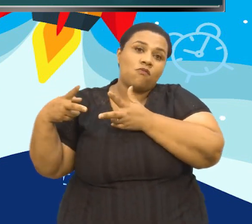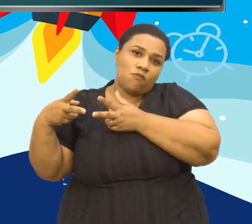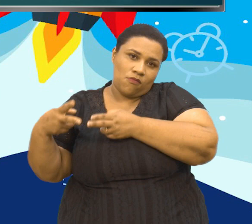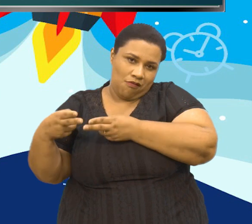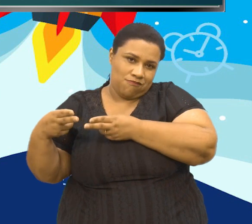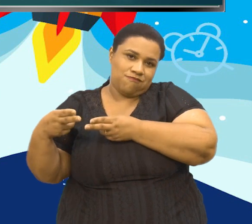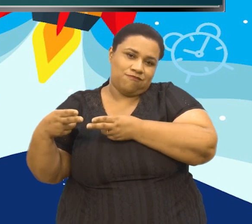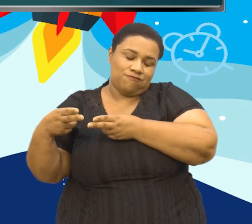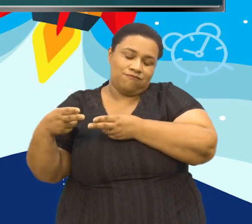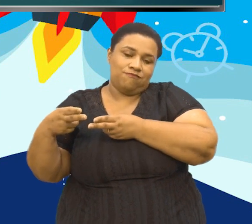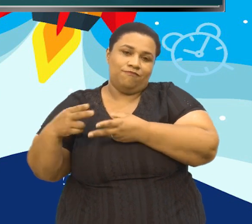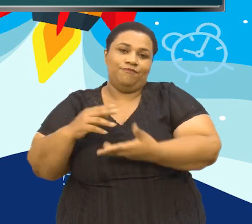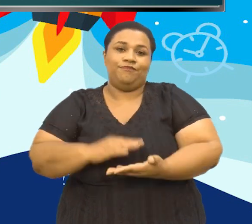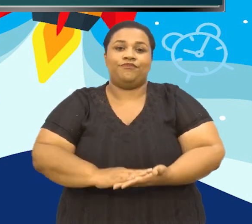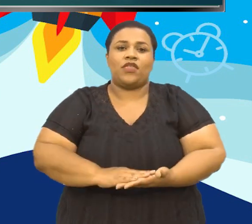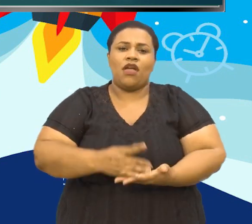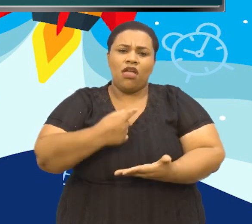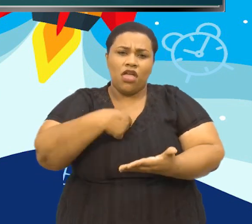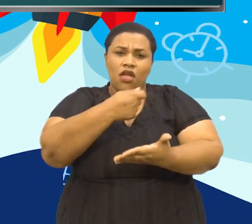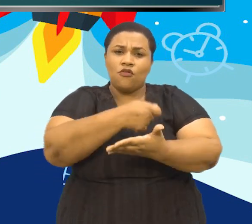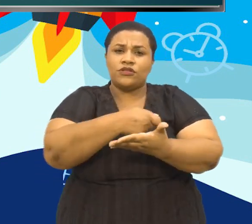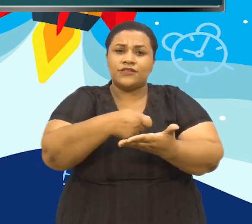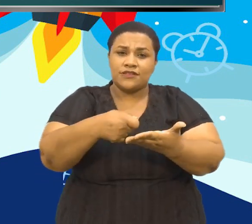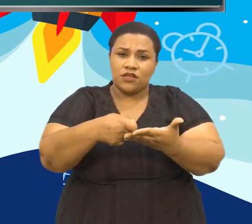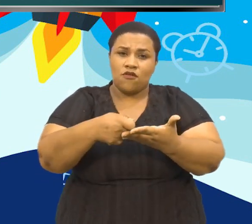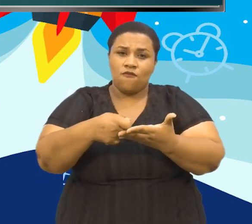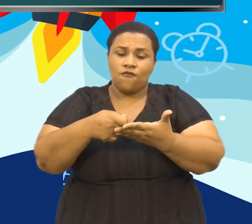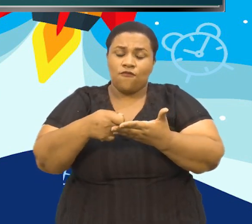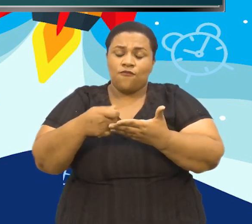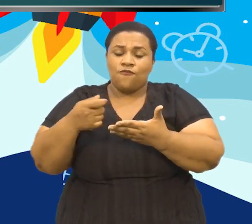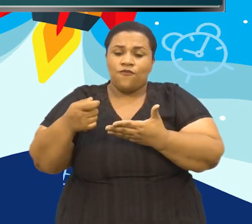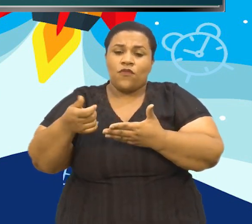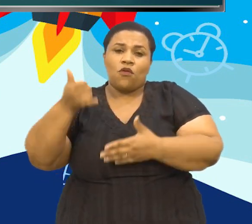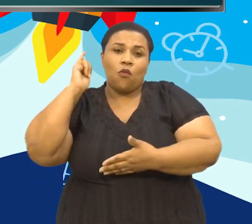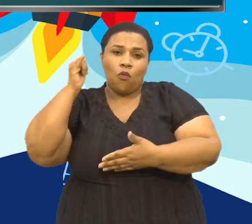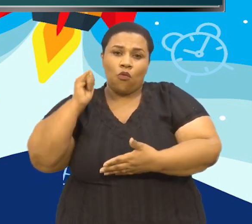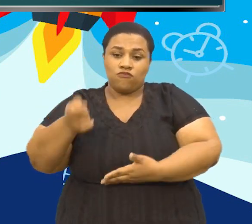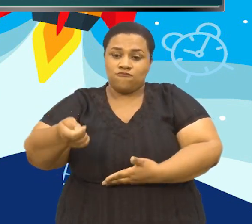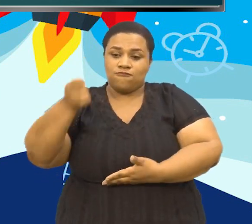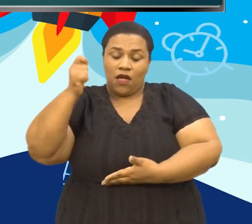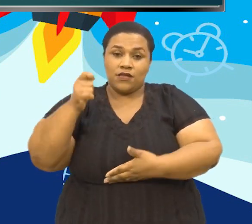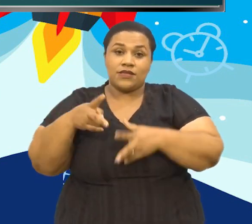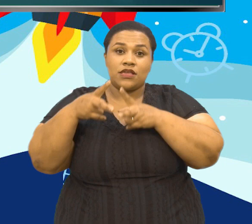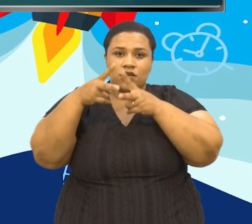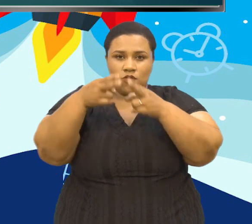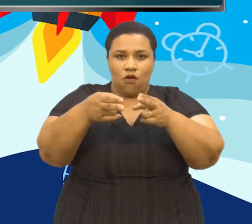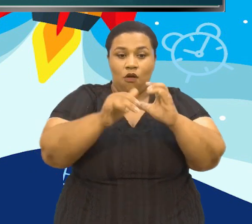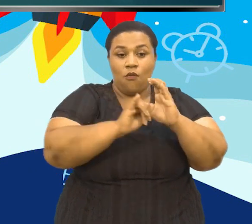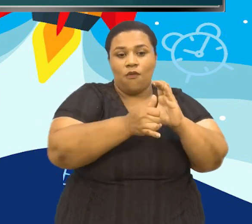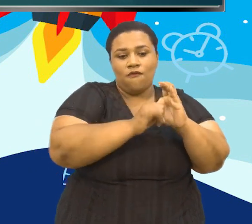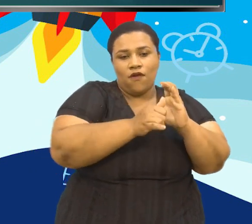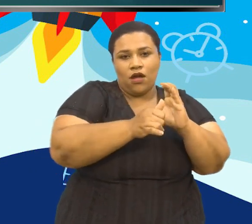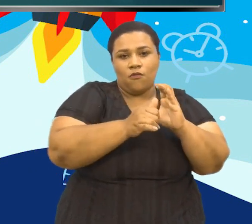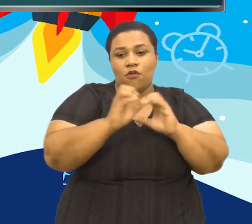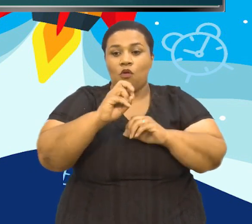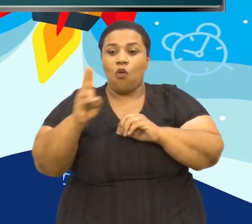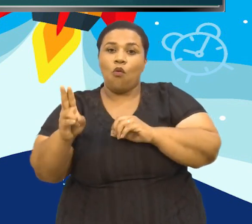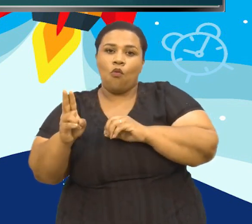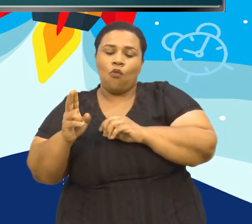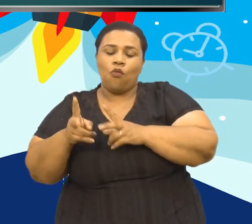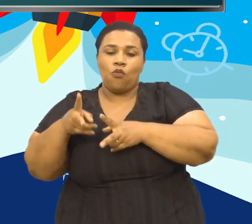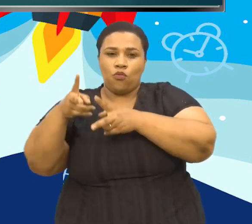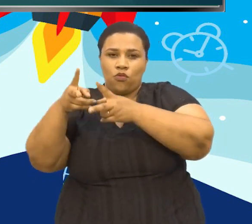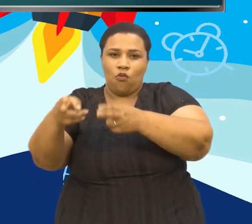textos são os mesmos? Eu escrevo um conto de fadas igual a uma fábula? Igual a uma bula de